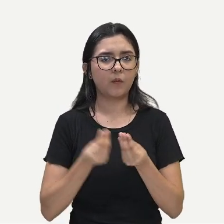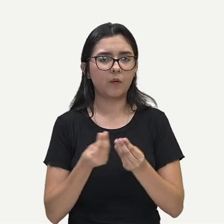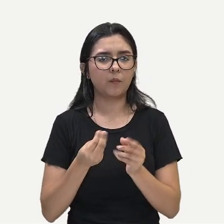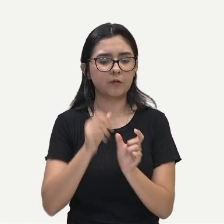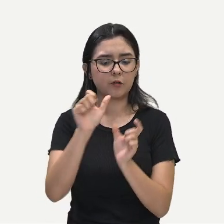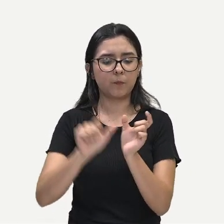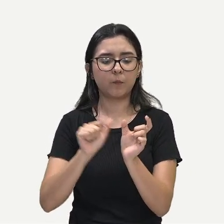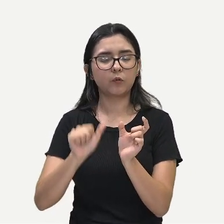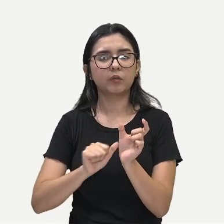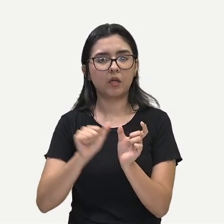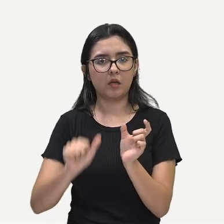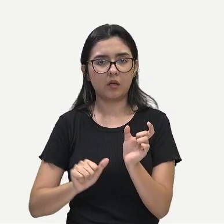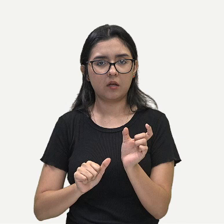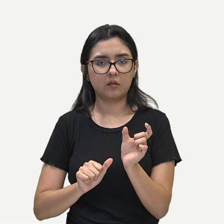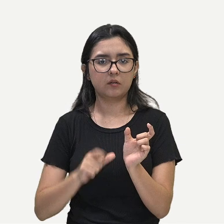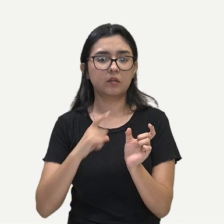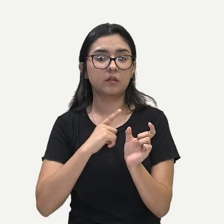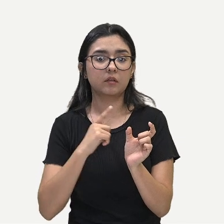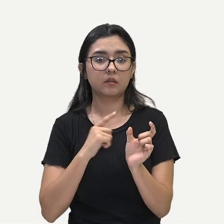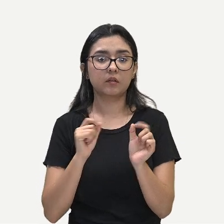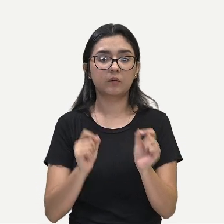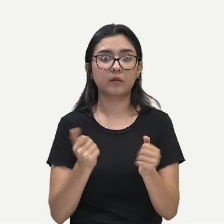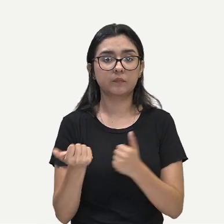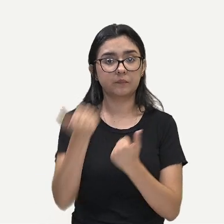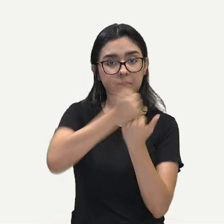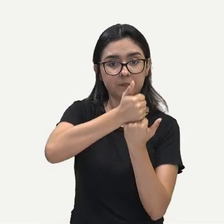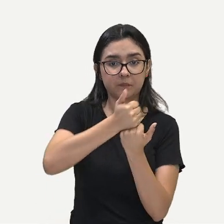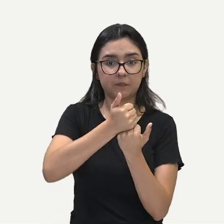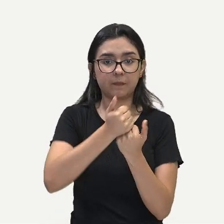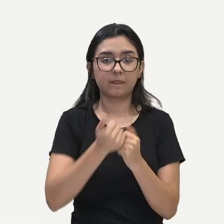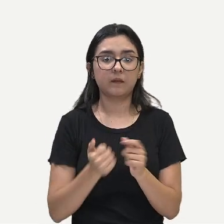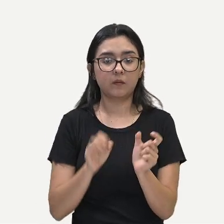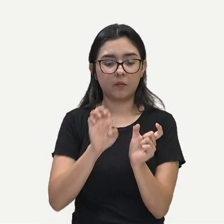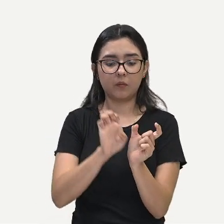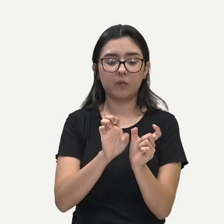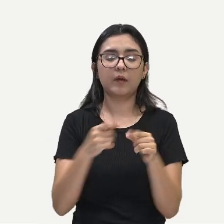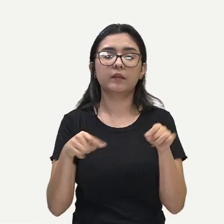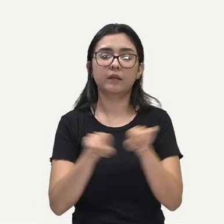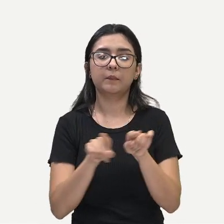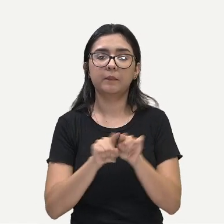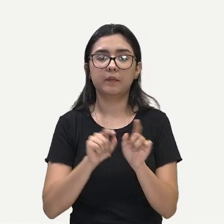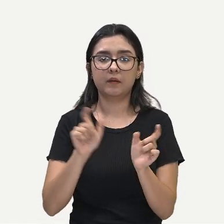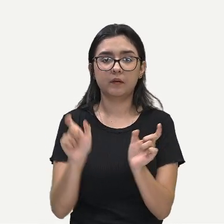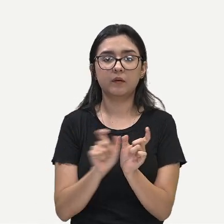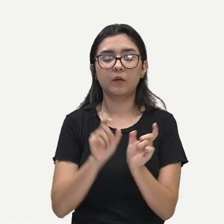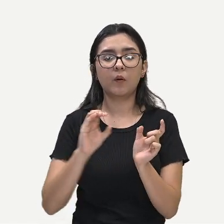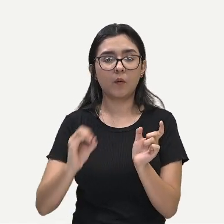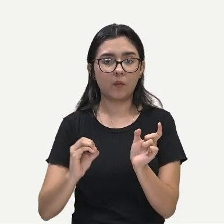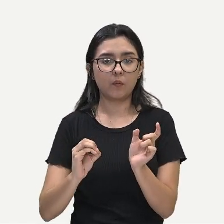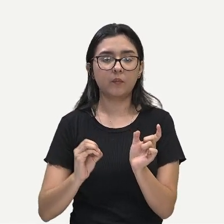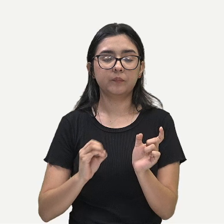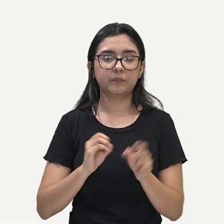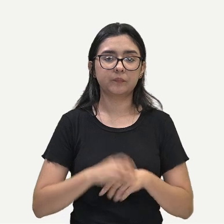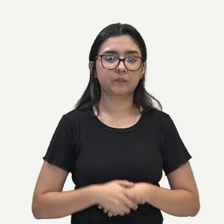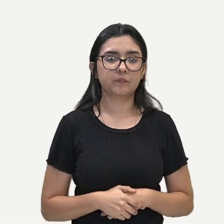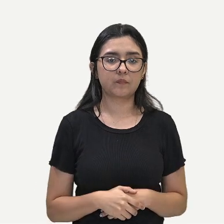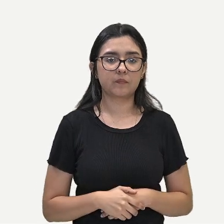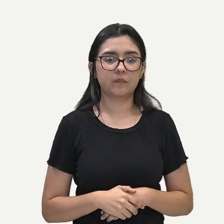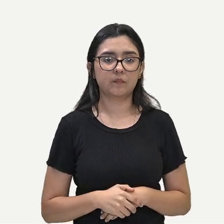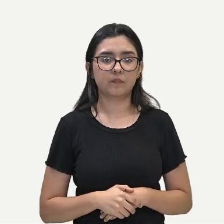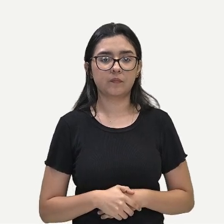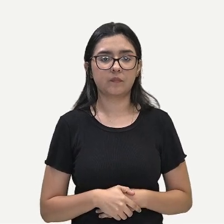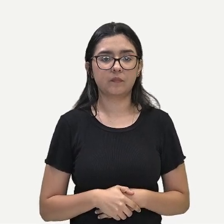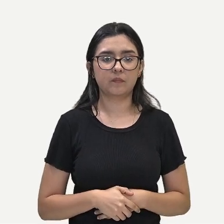essa mudança? Então, a gente vai ter a troca do E e do O, né, na última sílaba dessa raiz. La